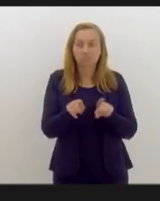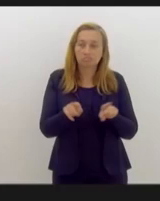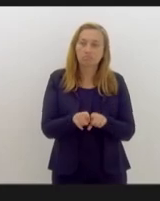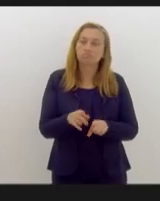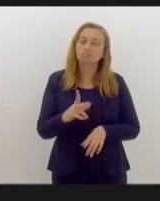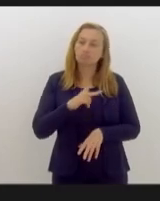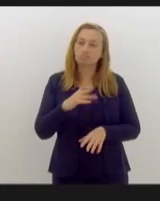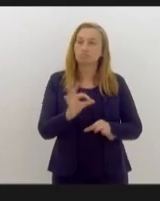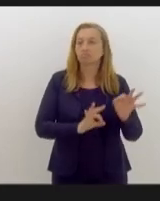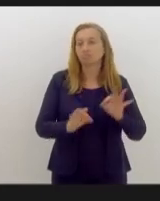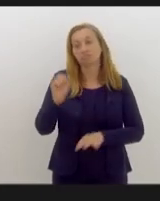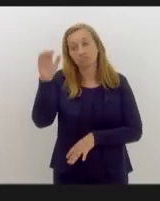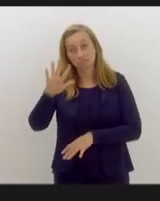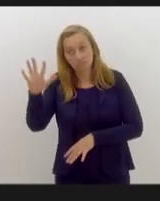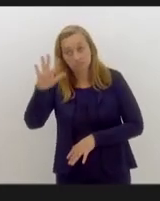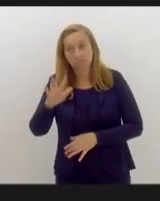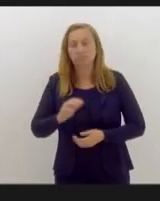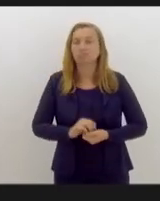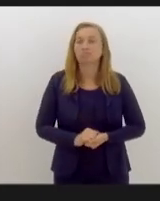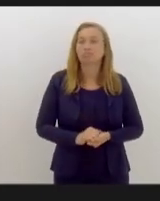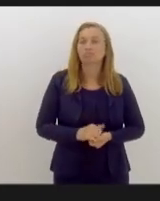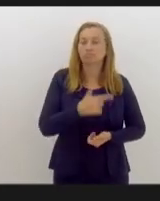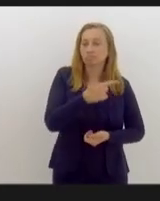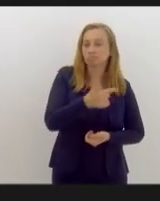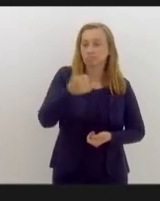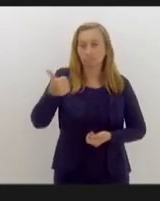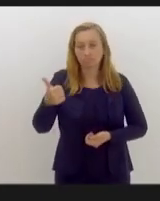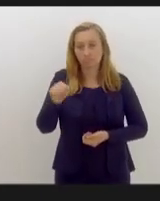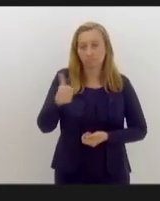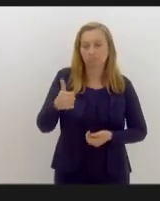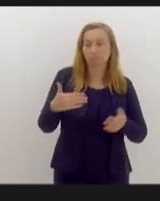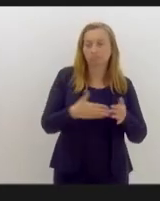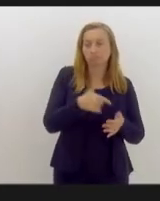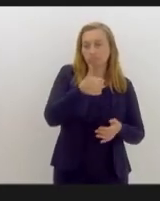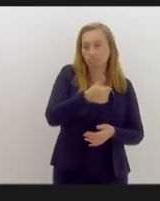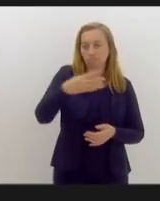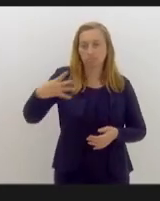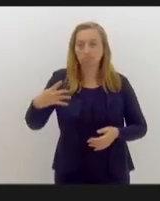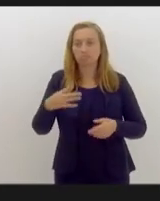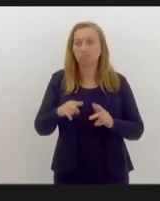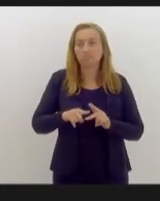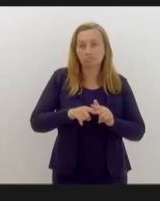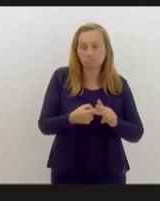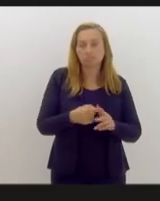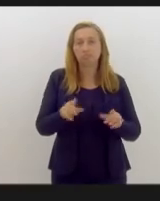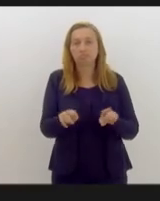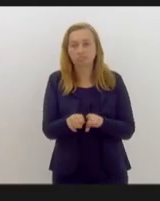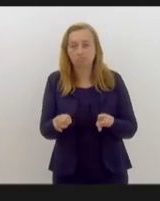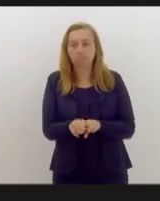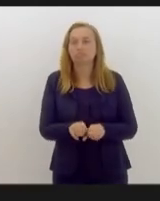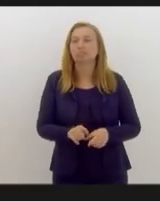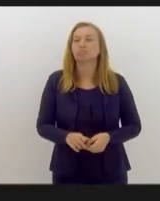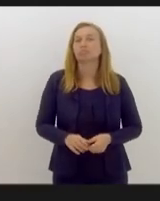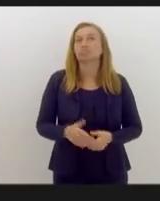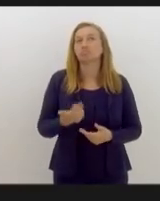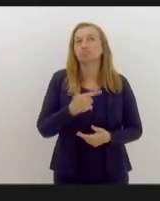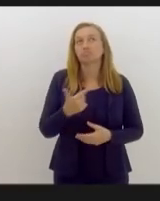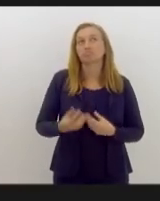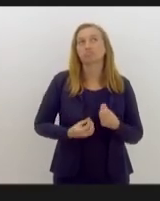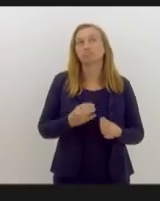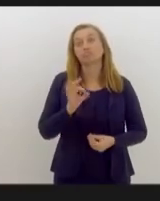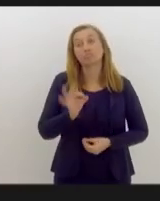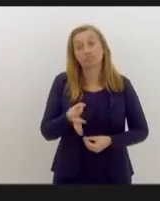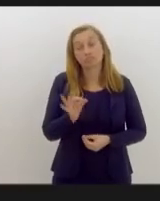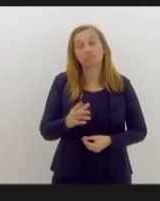Plano Nacional de 2011 para 2014 também sofreu esse vácuo, então a gente não tem garantias de